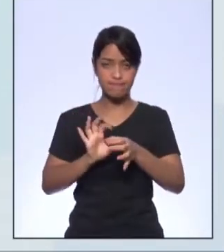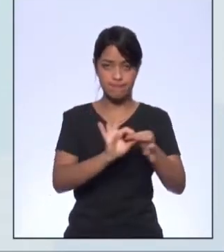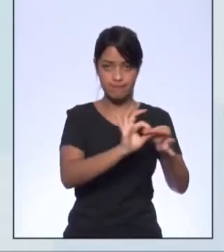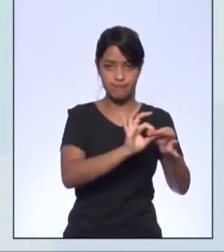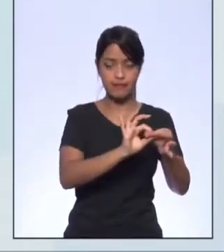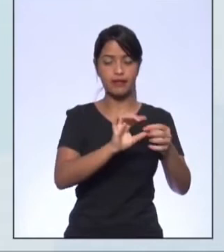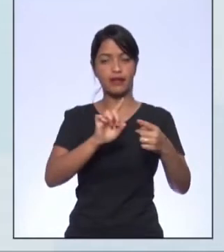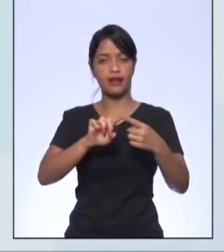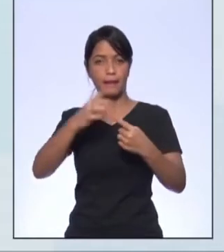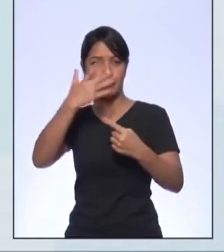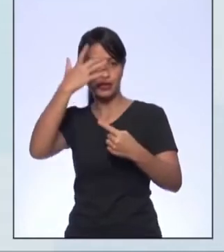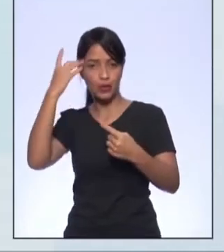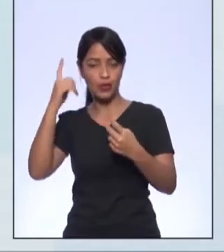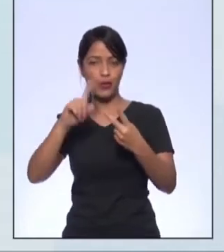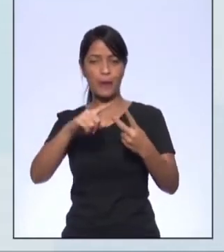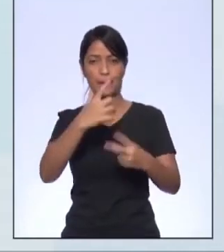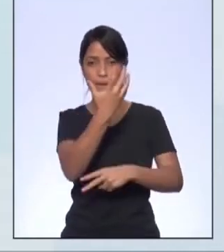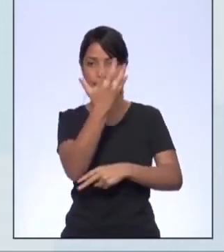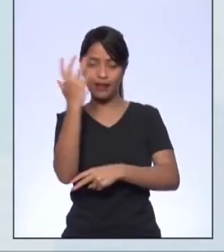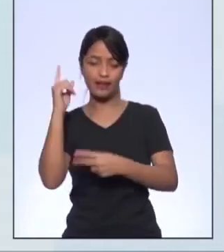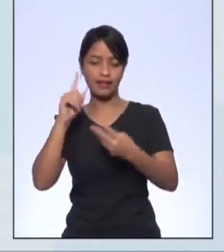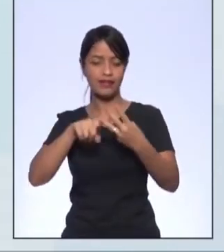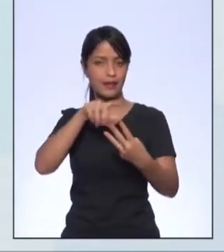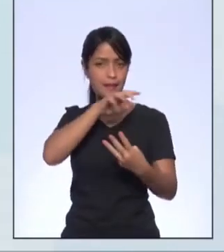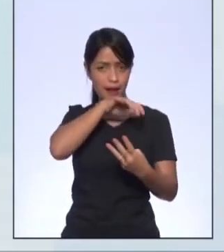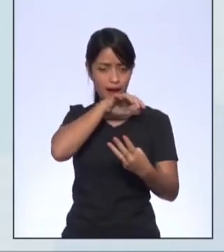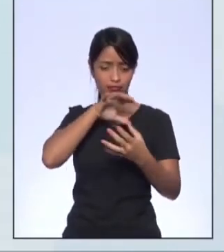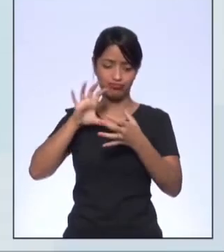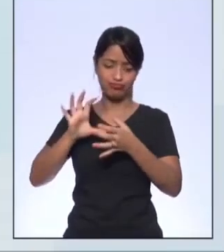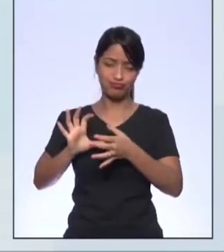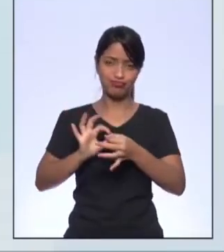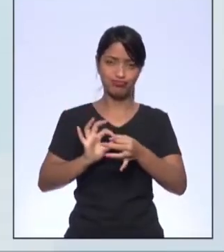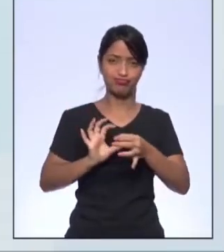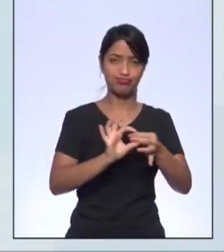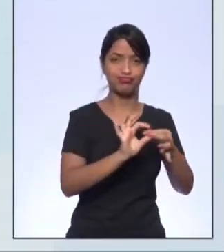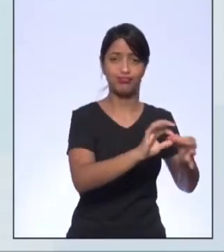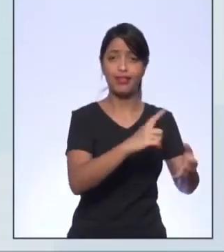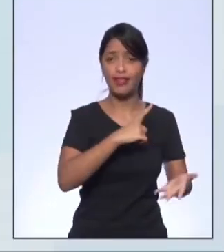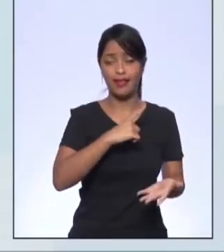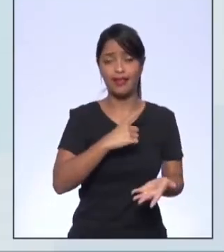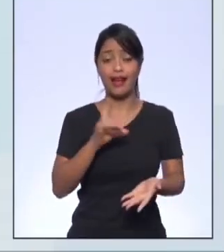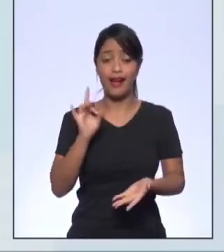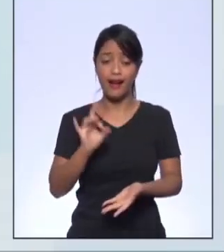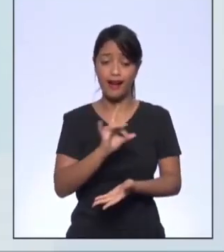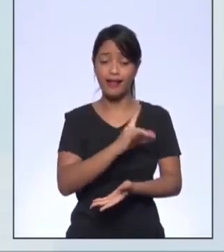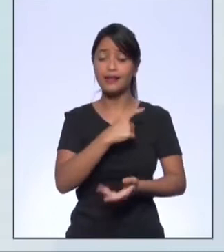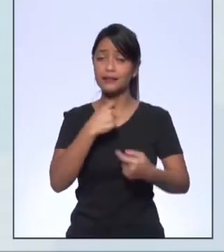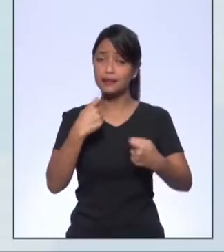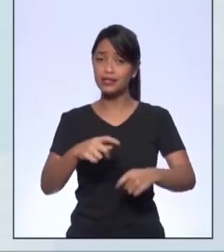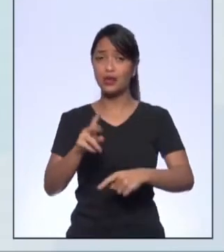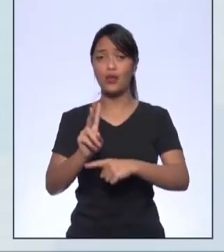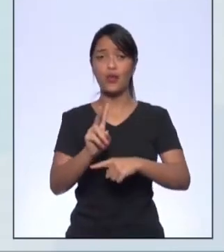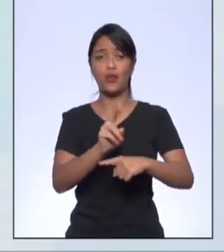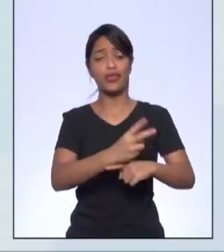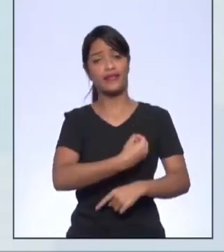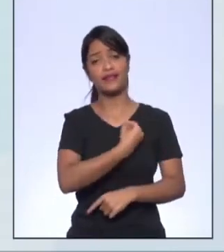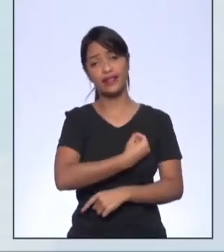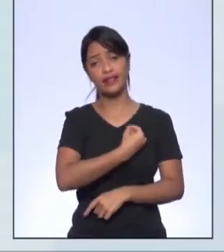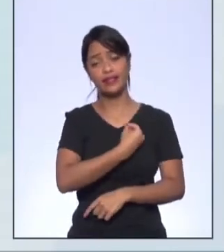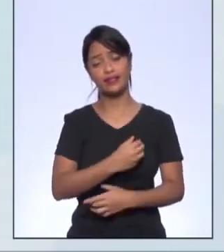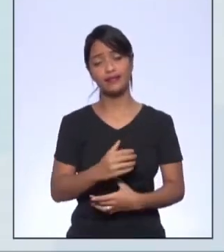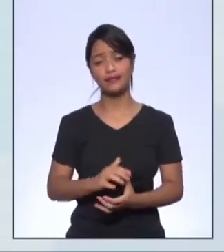bichos. Cuidar de cada um é cuidar da sobrevivência de todos. Vamos, senhor